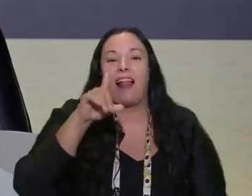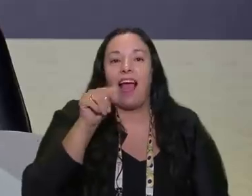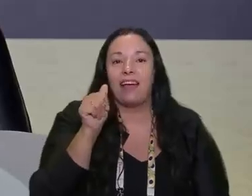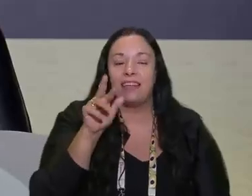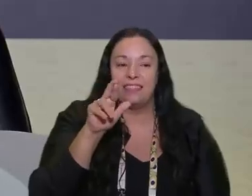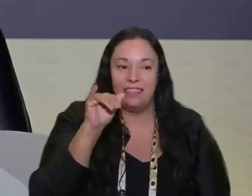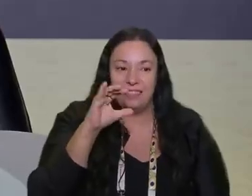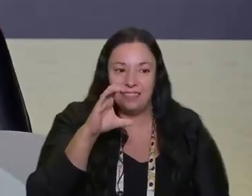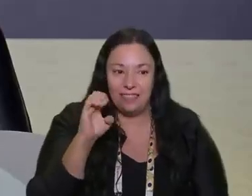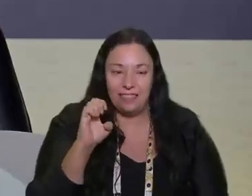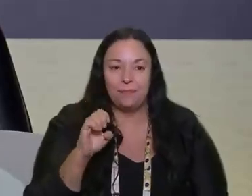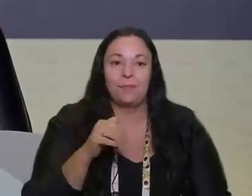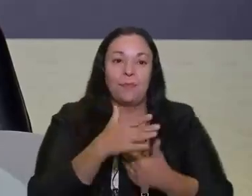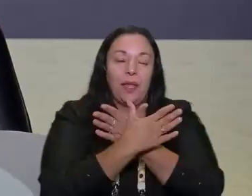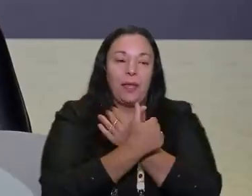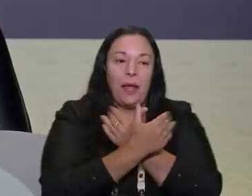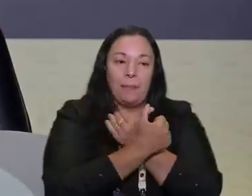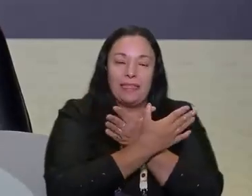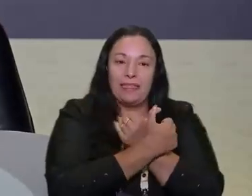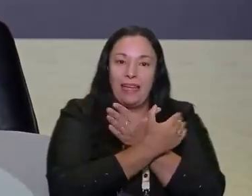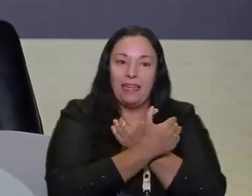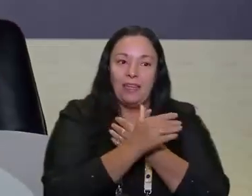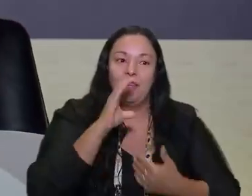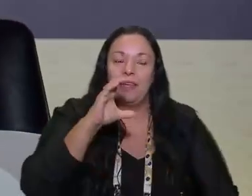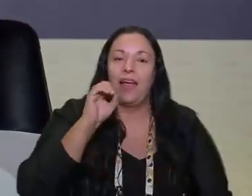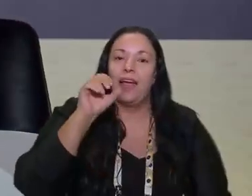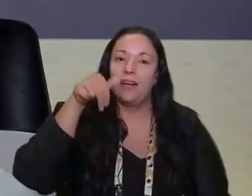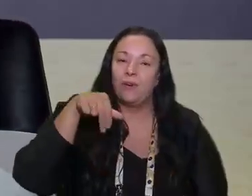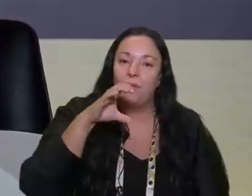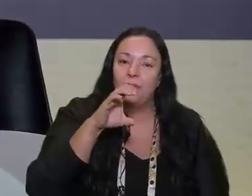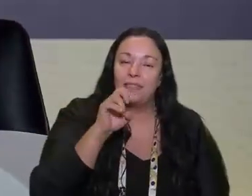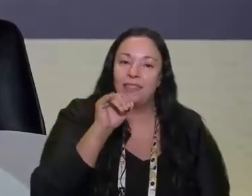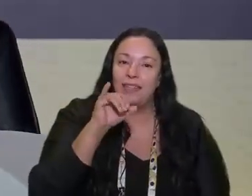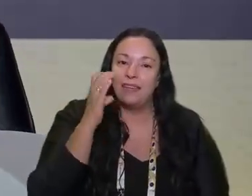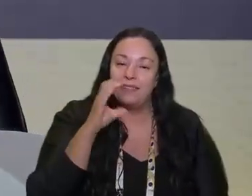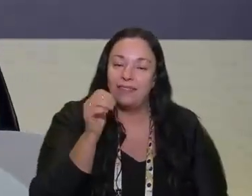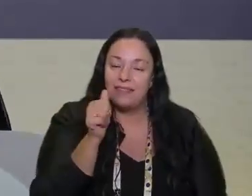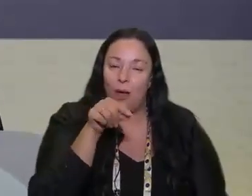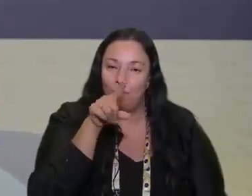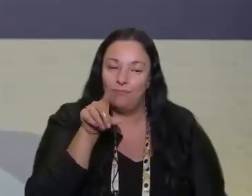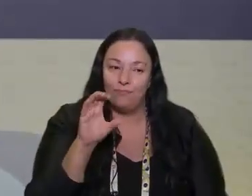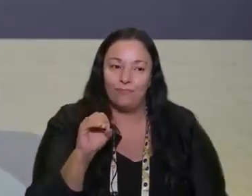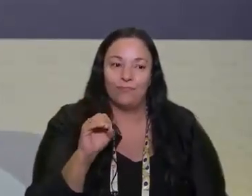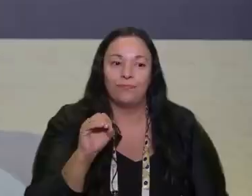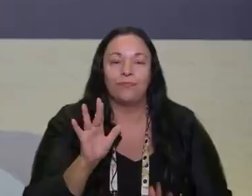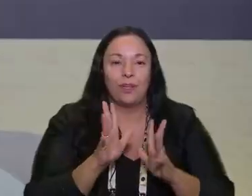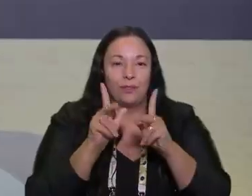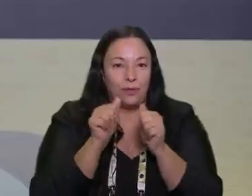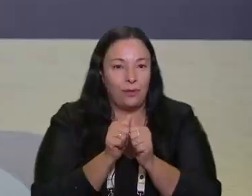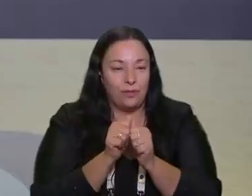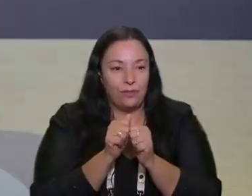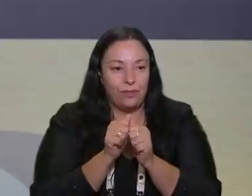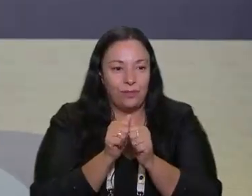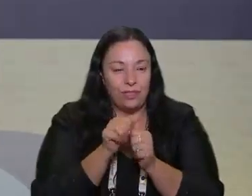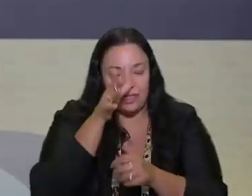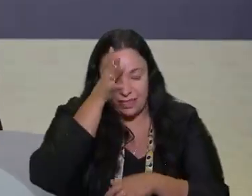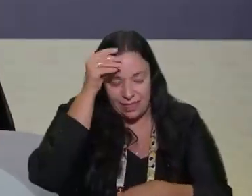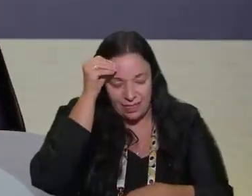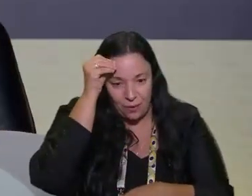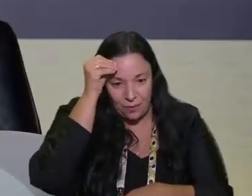e um passarinho, que é Conceição. Então, eu acho que são todos esses. Esqueci algum? Não esqueci